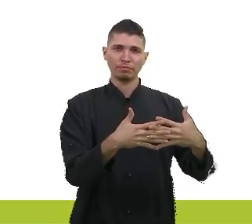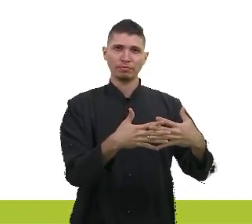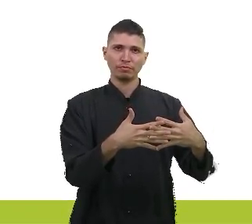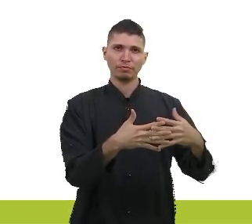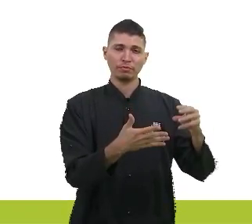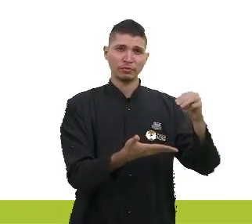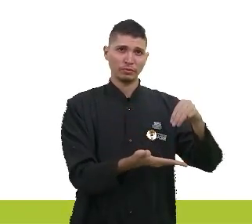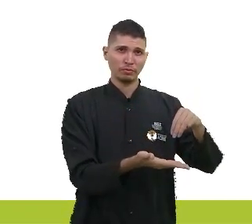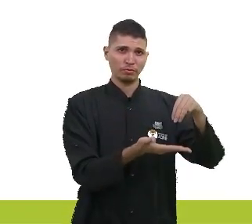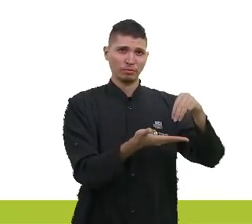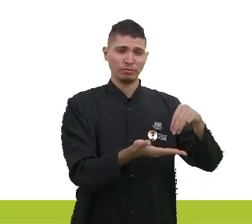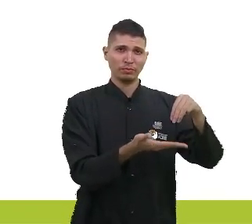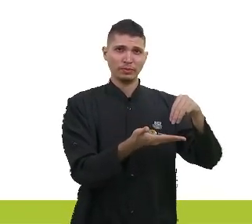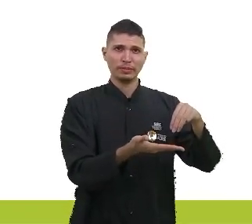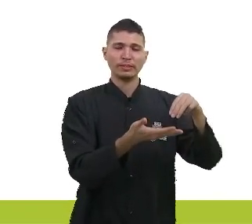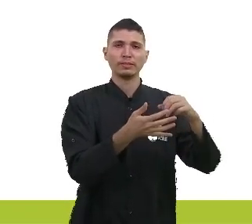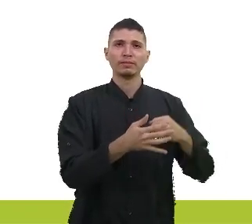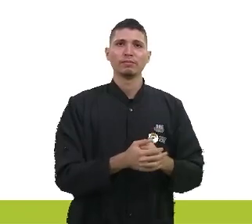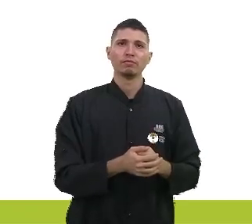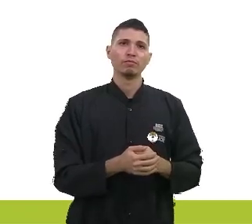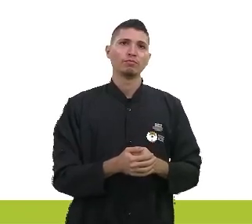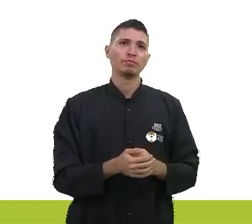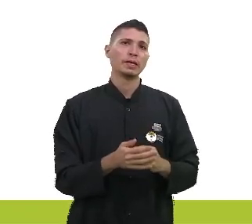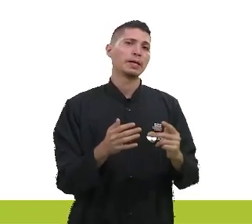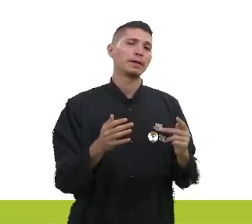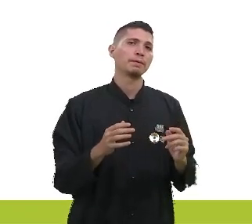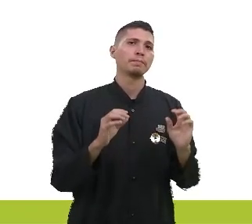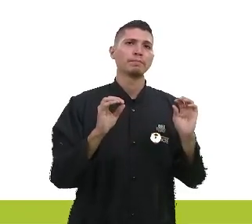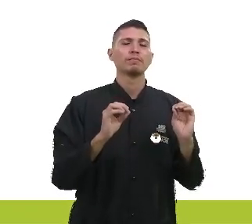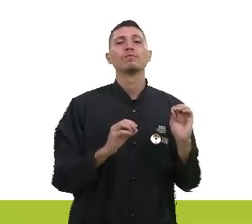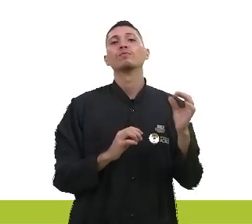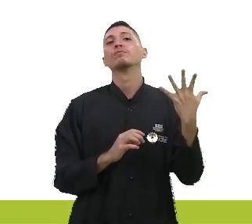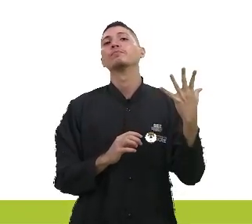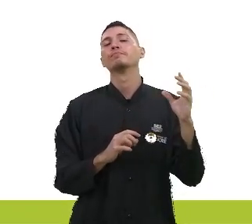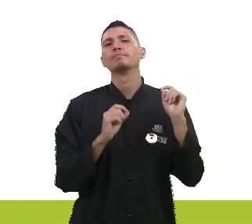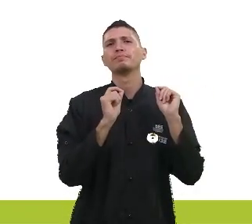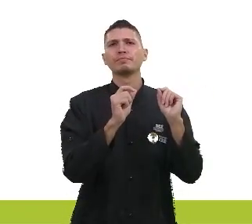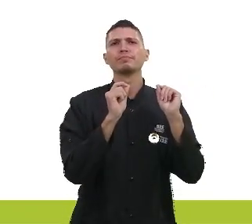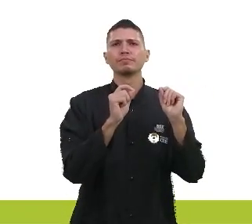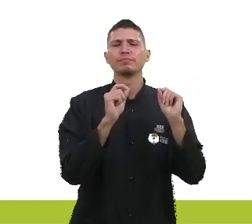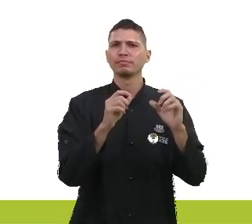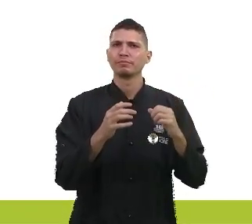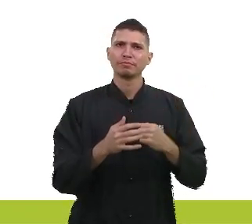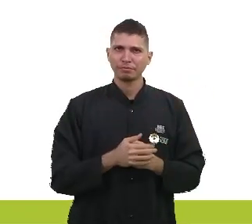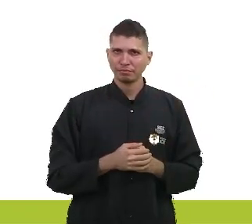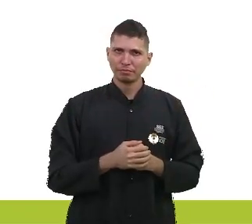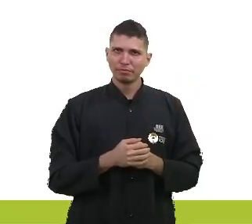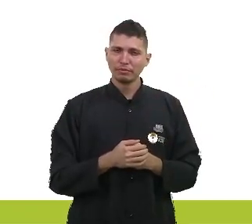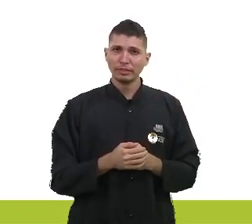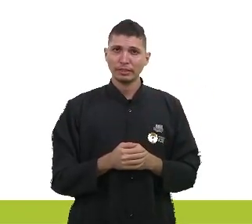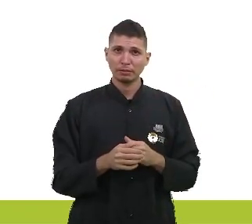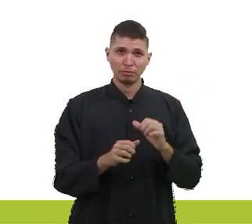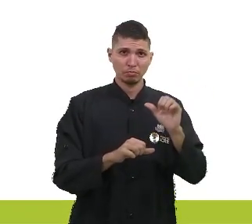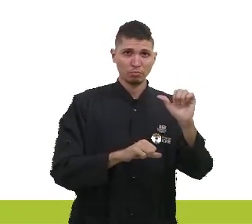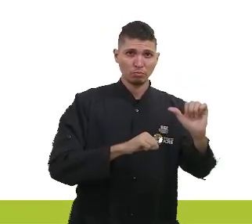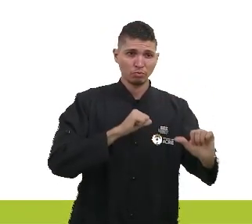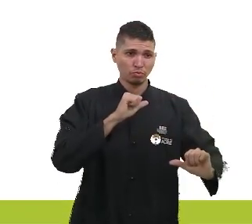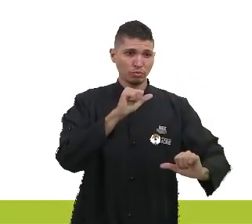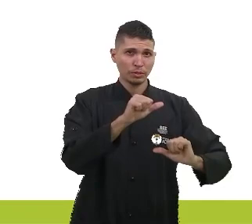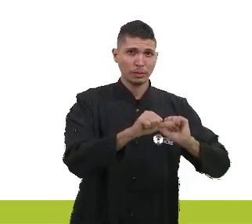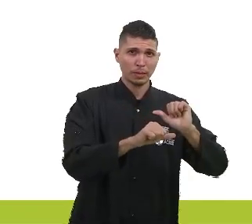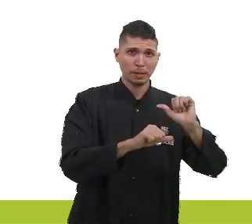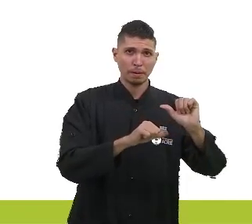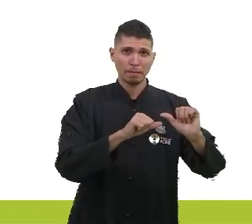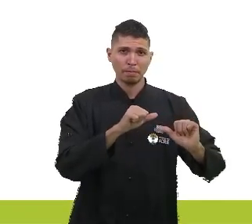muito grande. Então, o que acontece? Para poder fazer com que esse caminhão mude o seu estado, qual era o